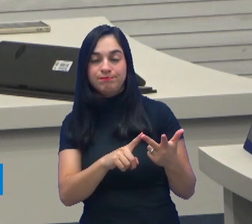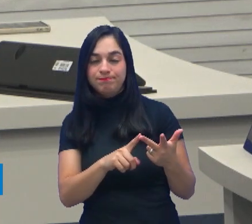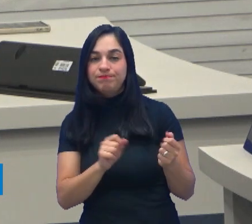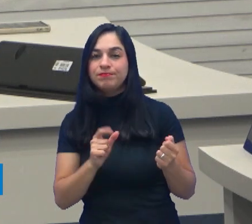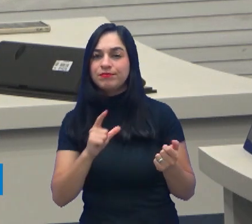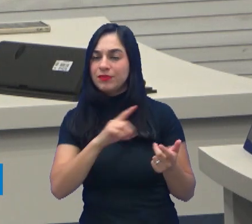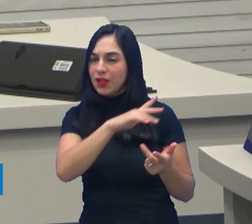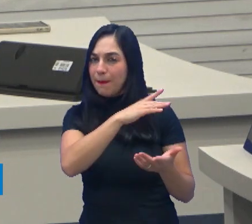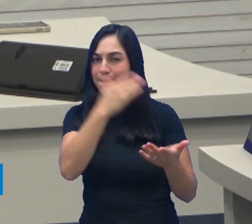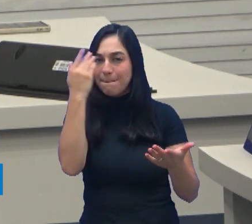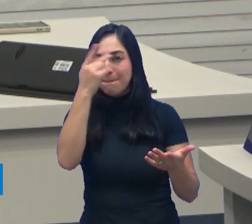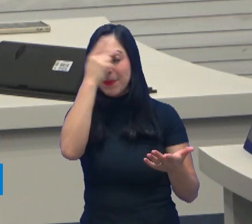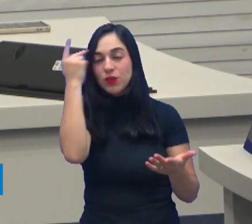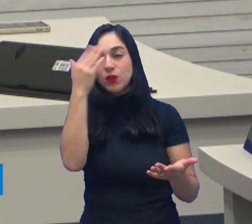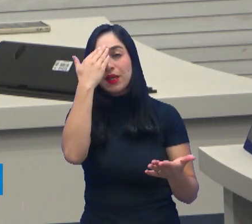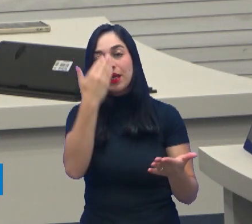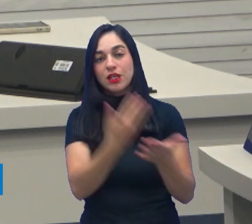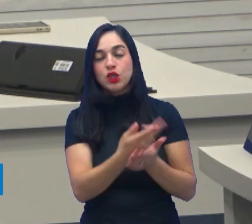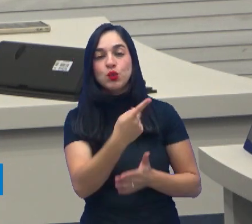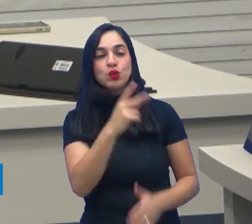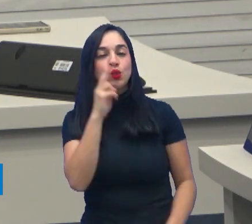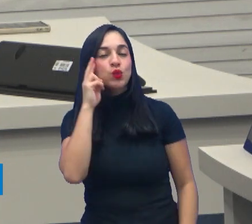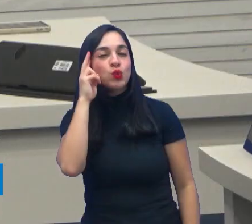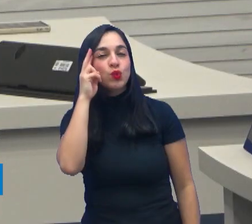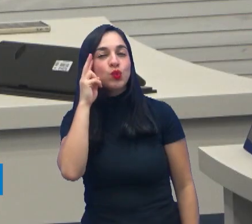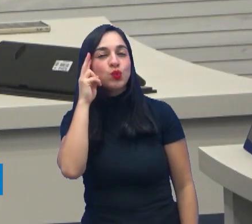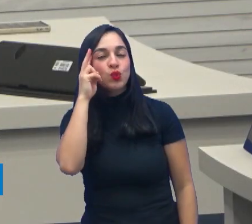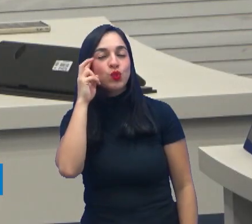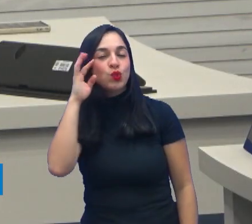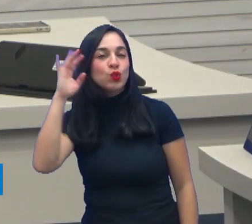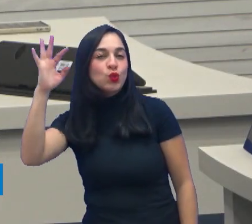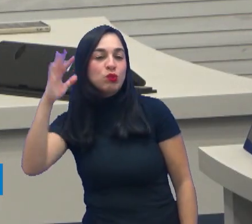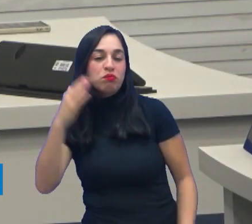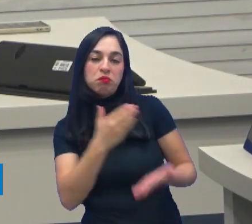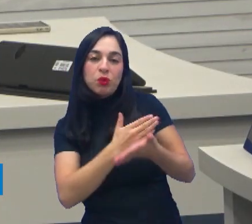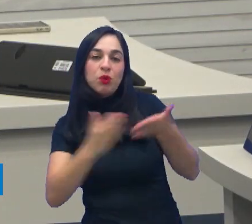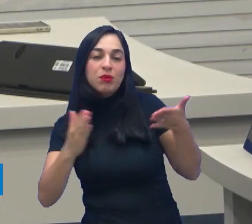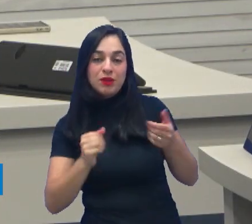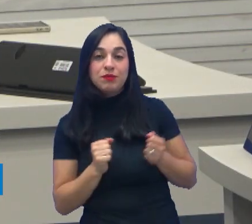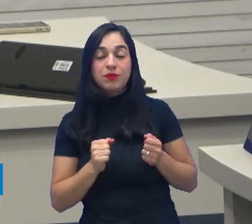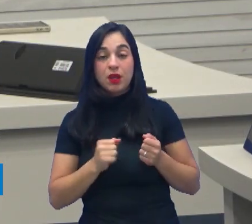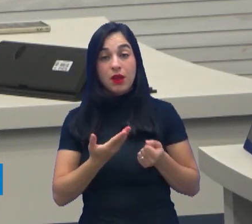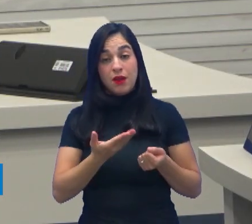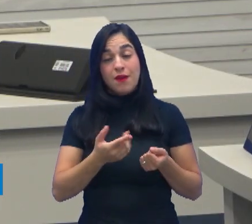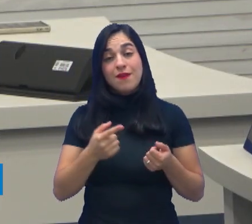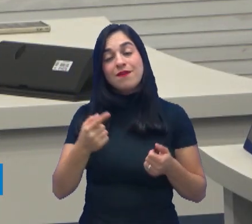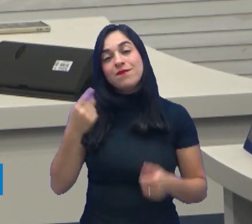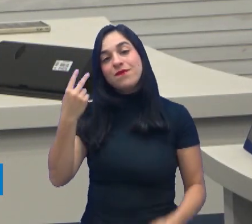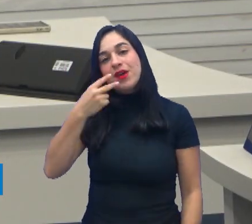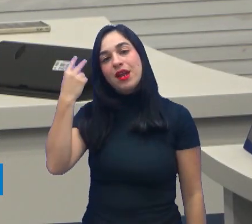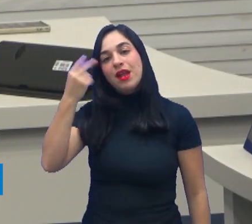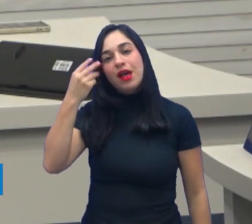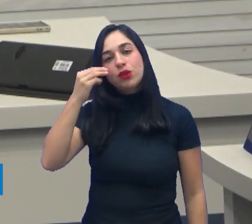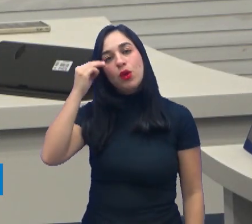no sonho dela desde o começo. Vereador Marcão do esporte, isso mostra como o esporte é importante